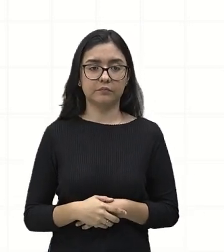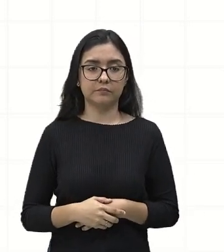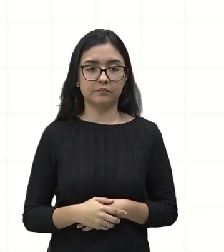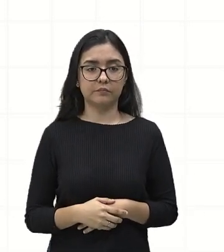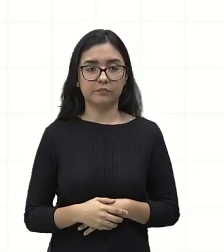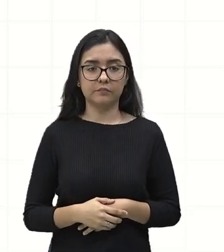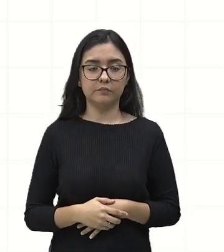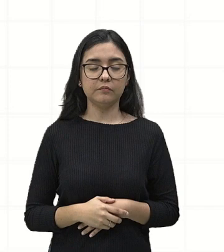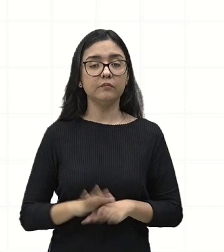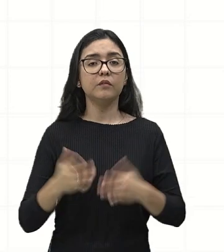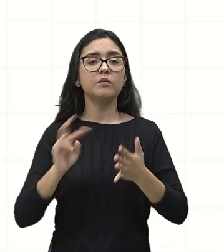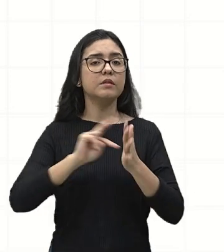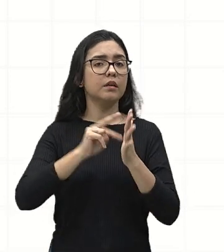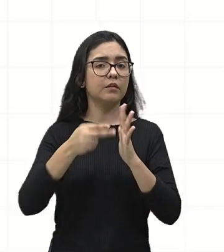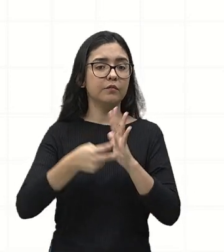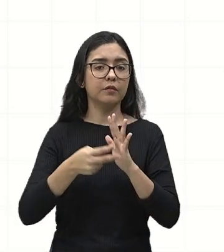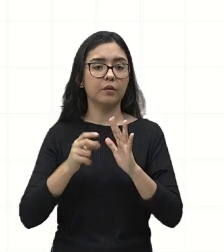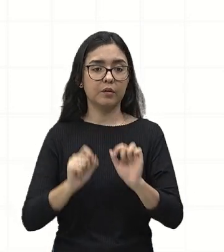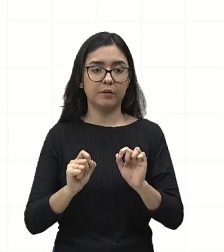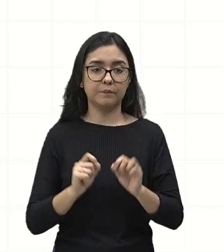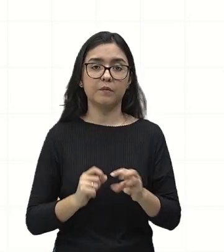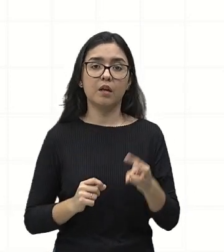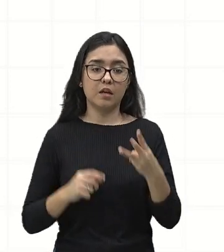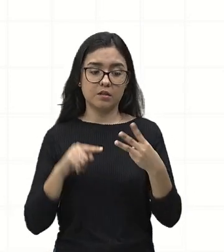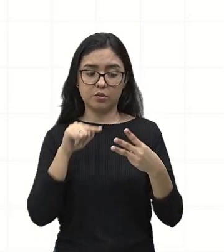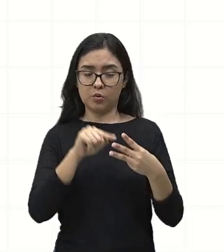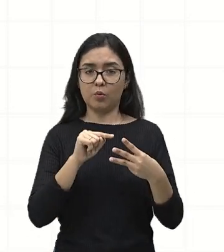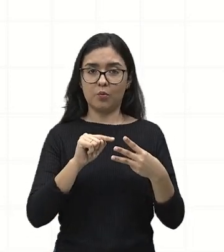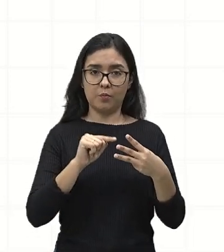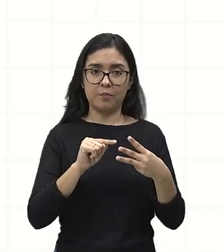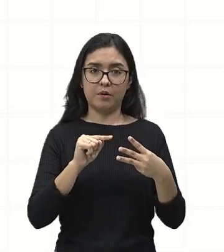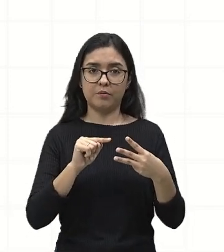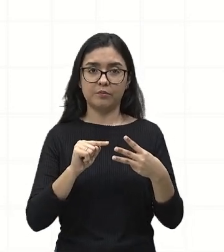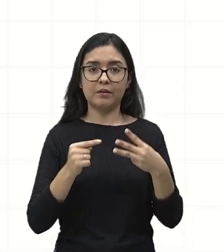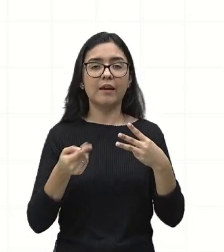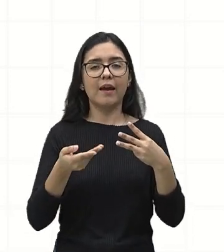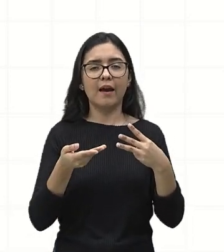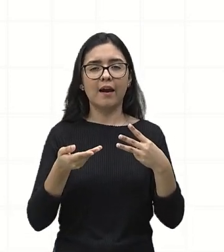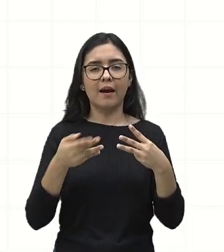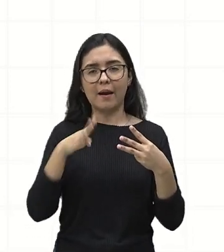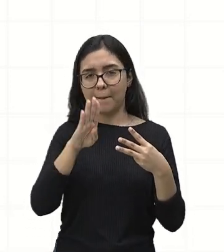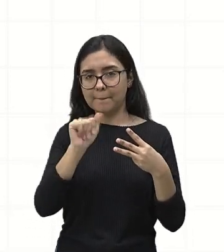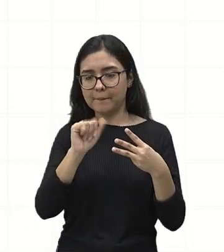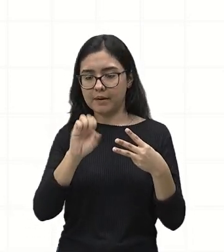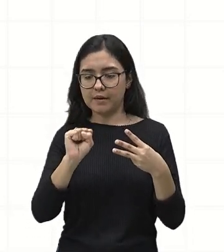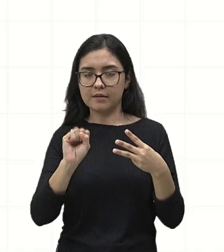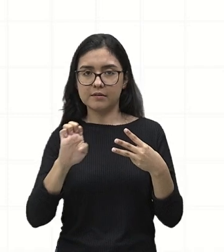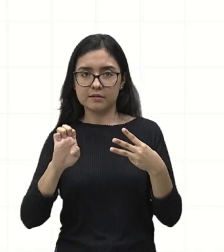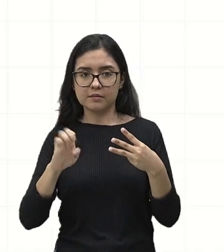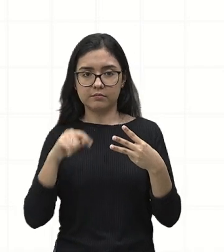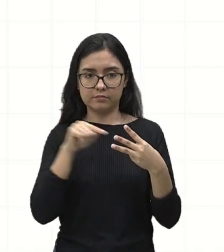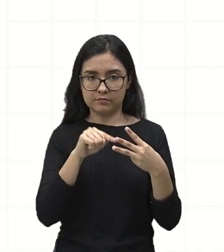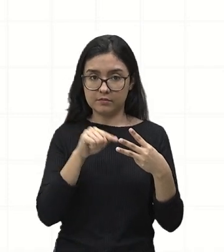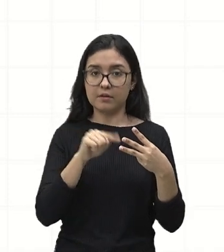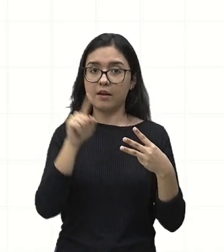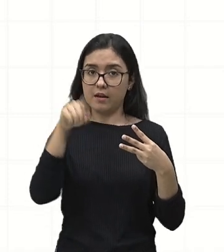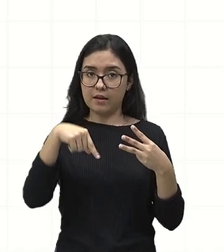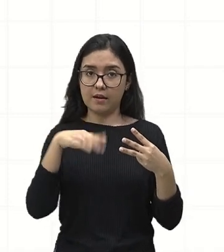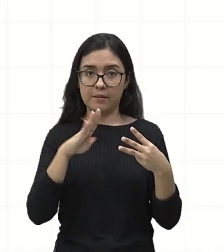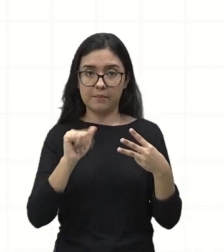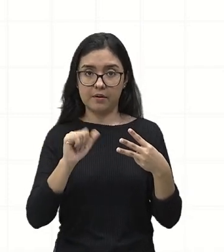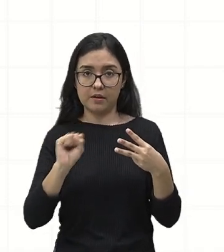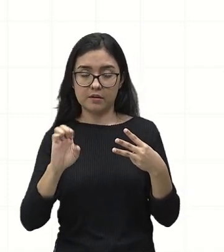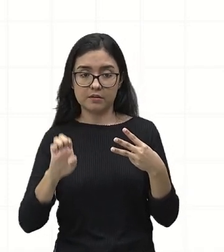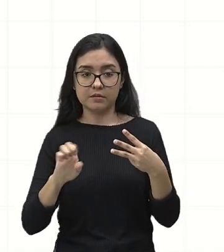Então, significa que esse número grande, que nós vimos que é a base, né? Ó, 3 é a base, vai